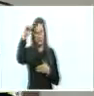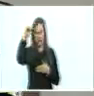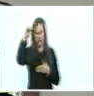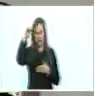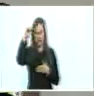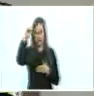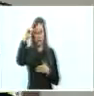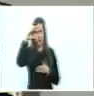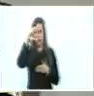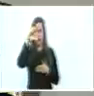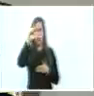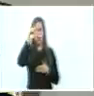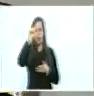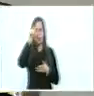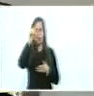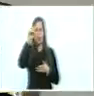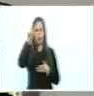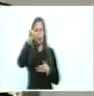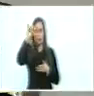uma